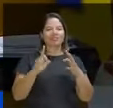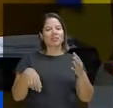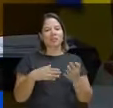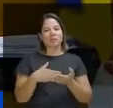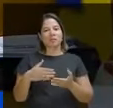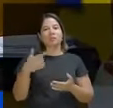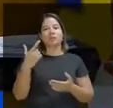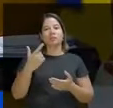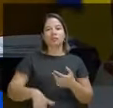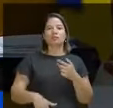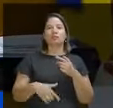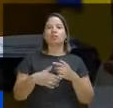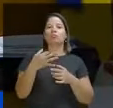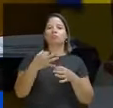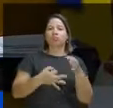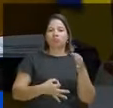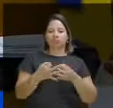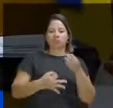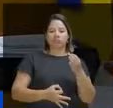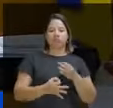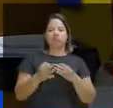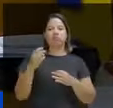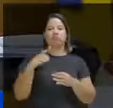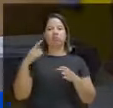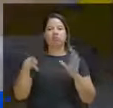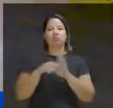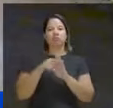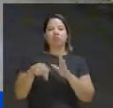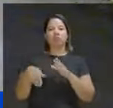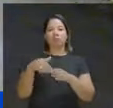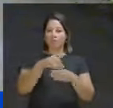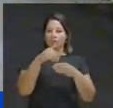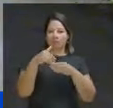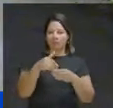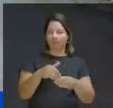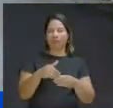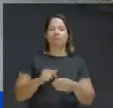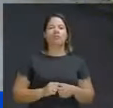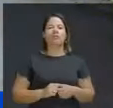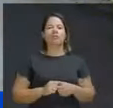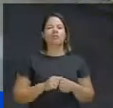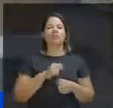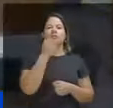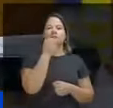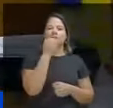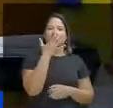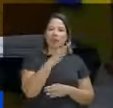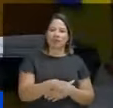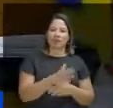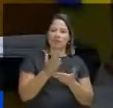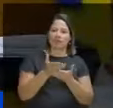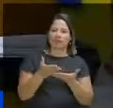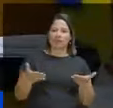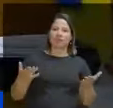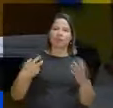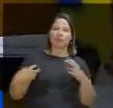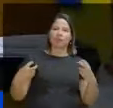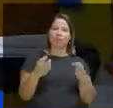logo do TRE, no canto direito inferior, janela de livros com intérprete. A Procuradora Regional Eleitoral, os advogados aqui presentes, doutor